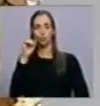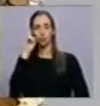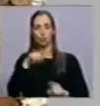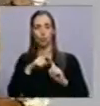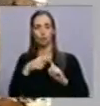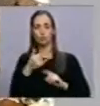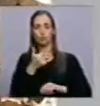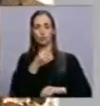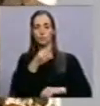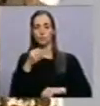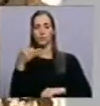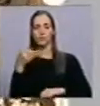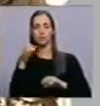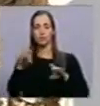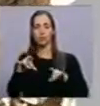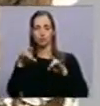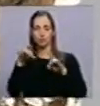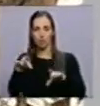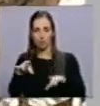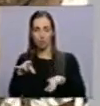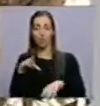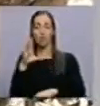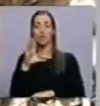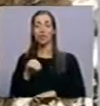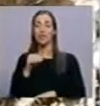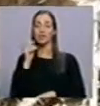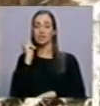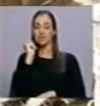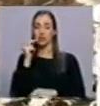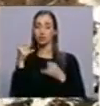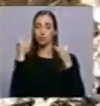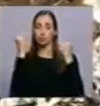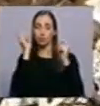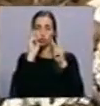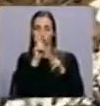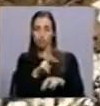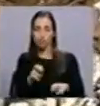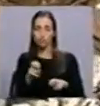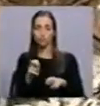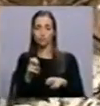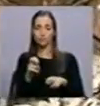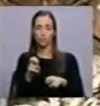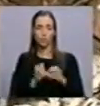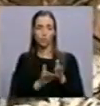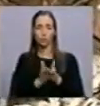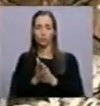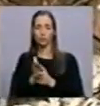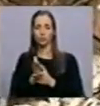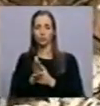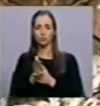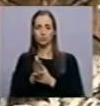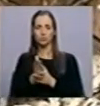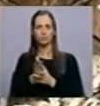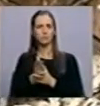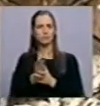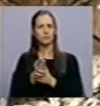estamos a ver neste momento. E passado uma década depois da sua recuperação, ele continua a ser extremamente